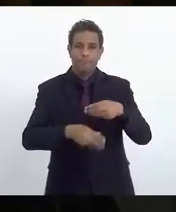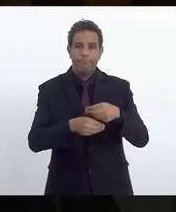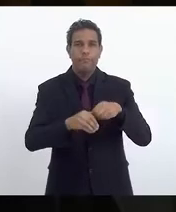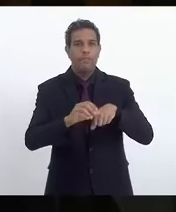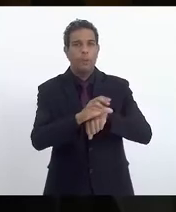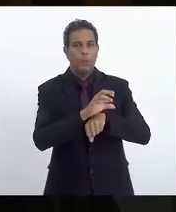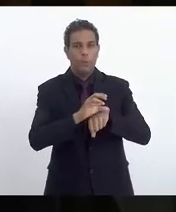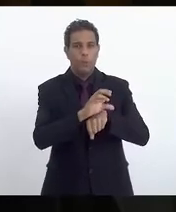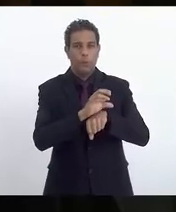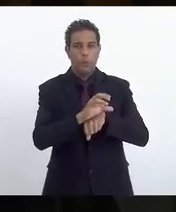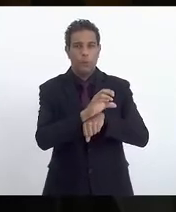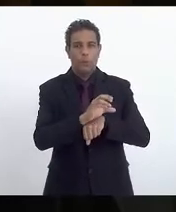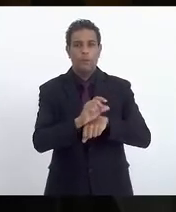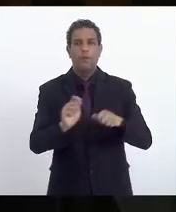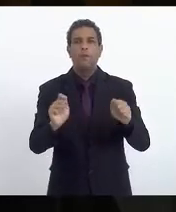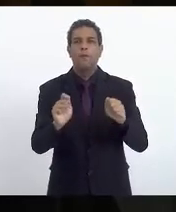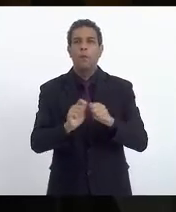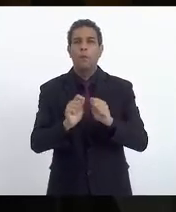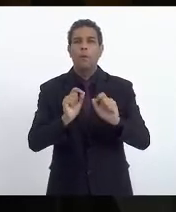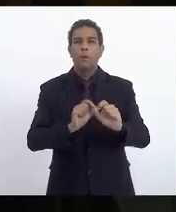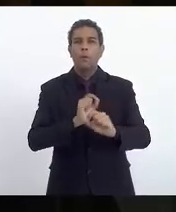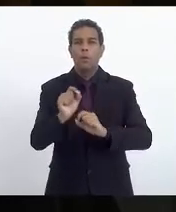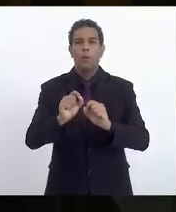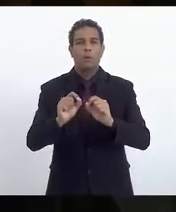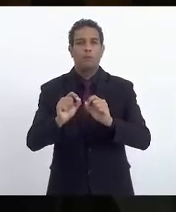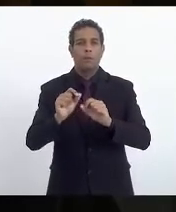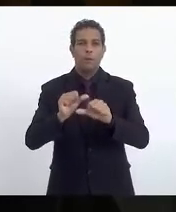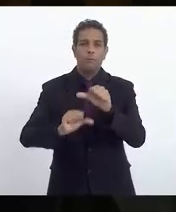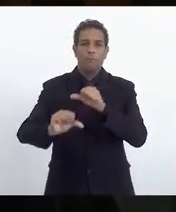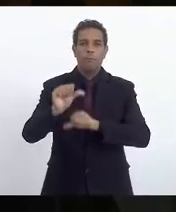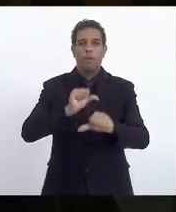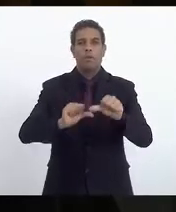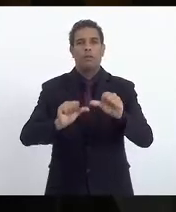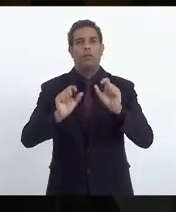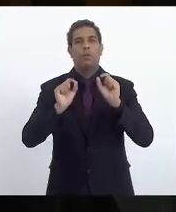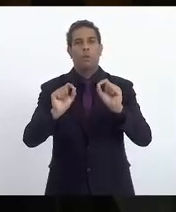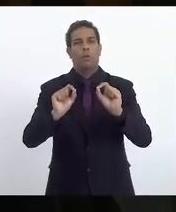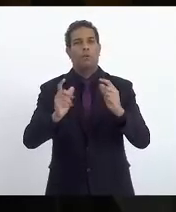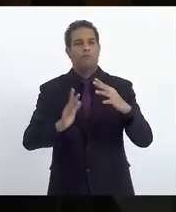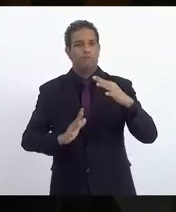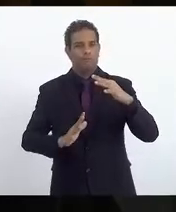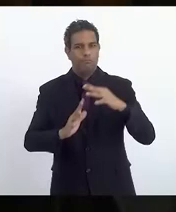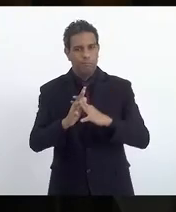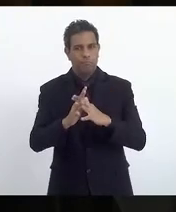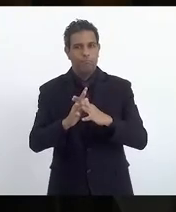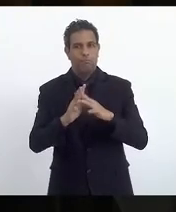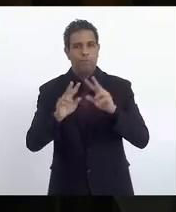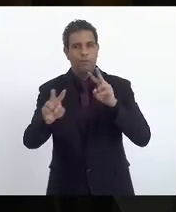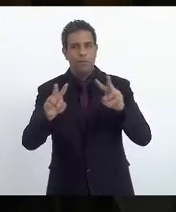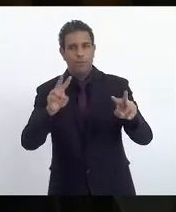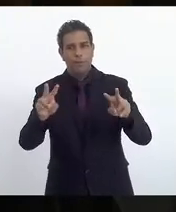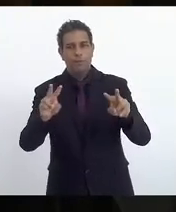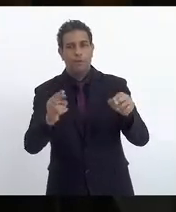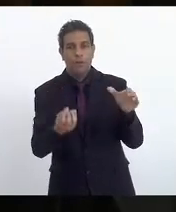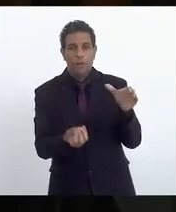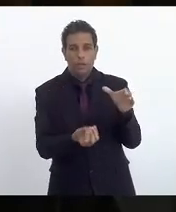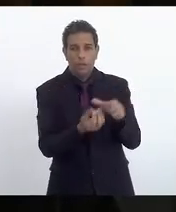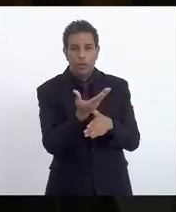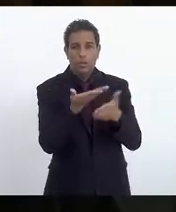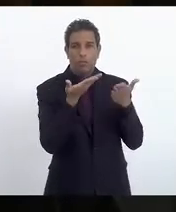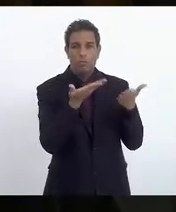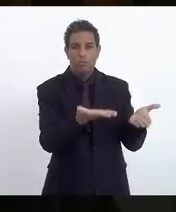constitucional para furar o teto de gasto que o mesmo Congresso Nacional criou